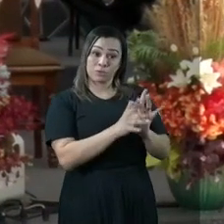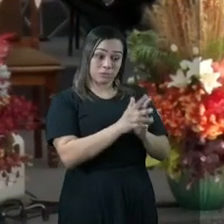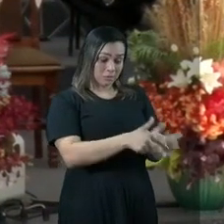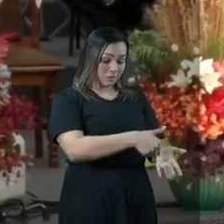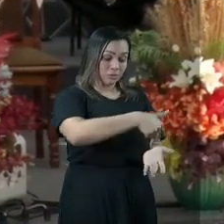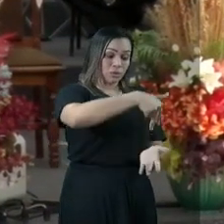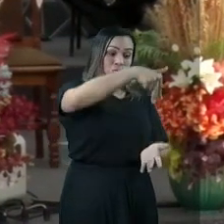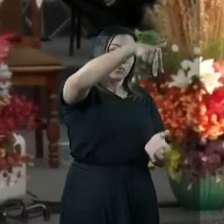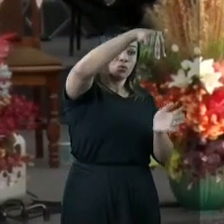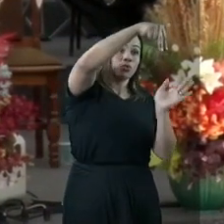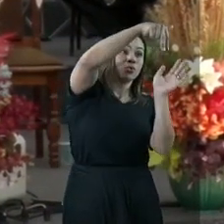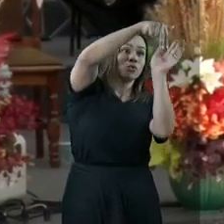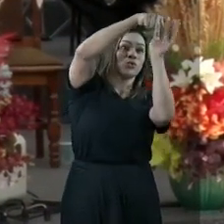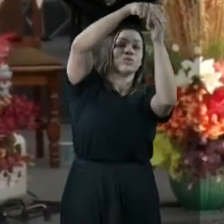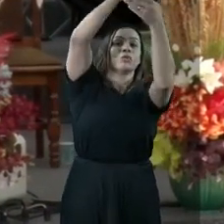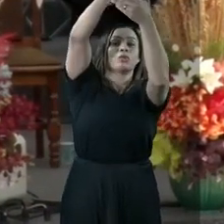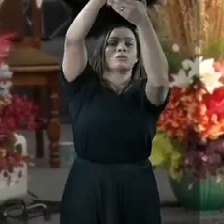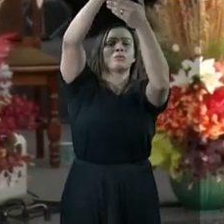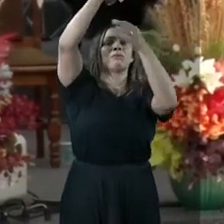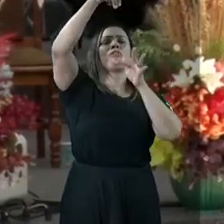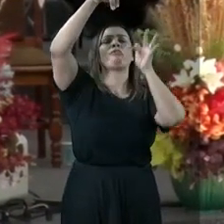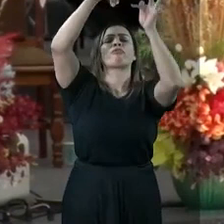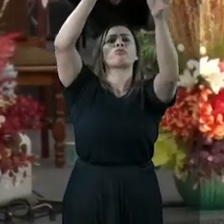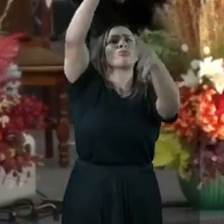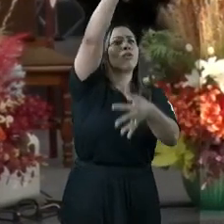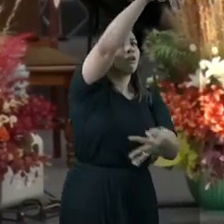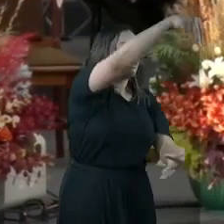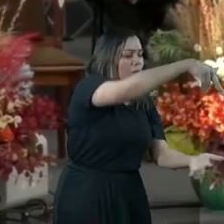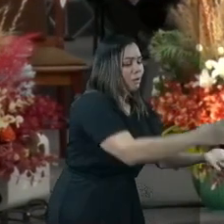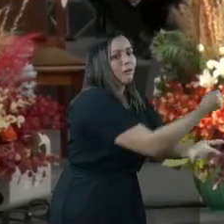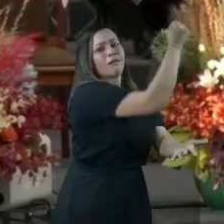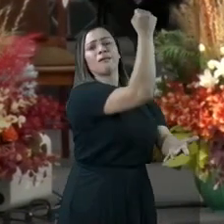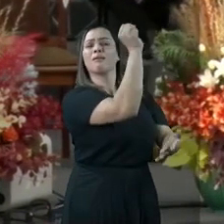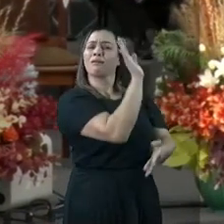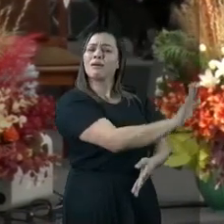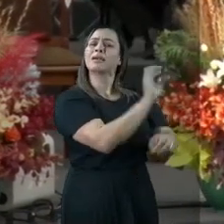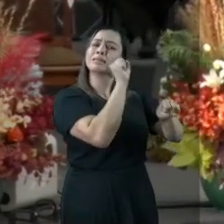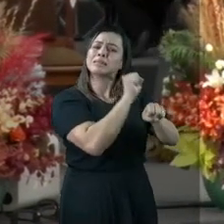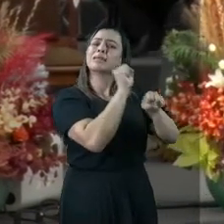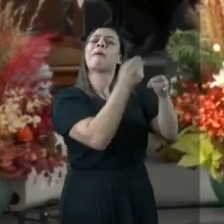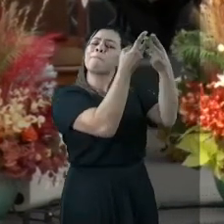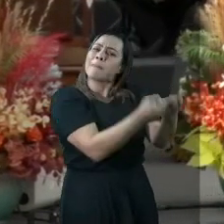pela nuvem voltará para levar vocês para o lugar que ele preparou para vocês.